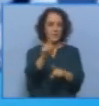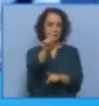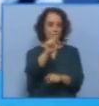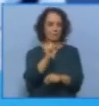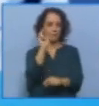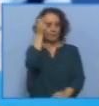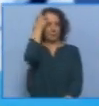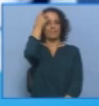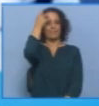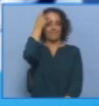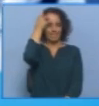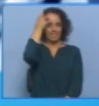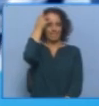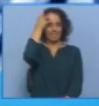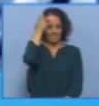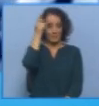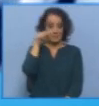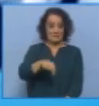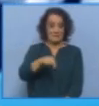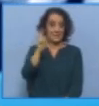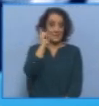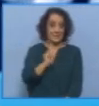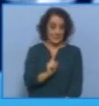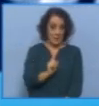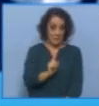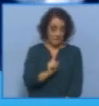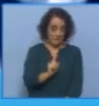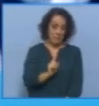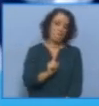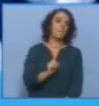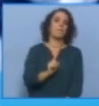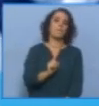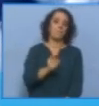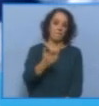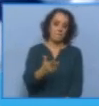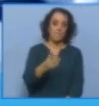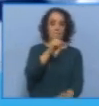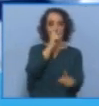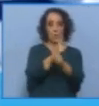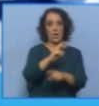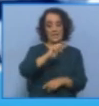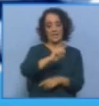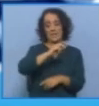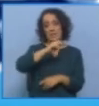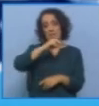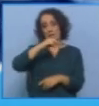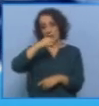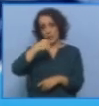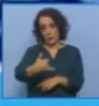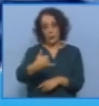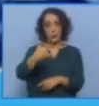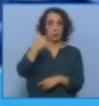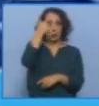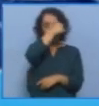estou-me a recordar que neste dia, que calha o 32º domingo do Tempo Comum,